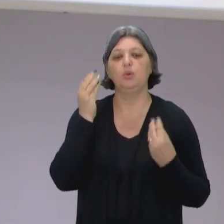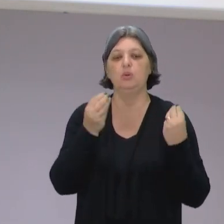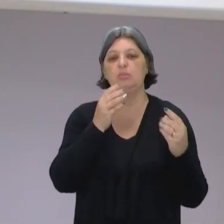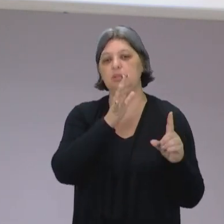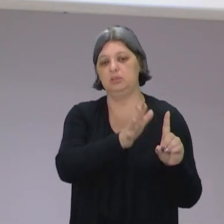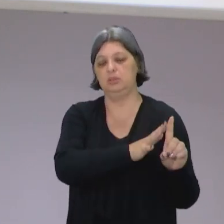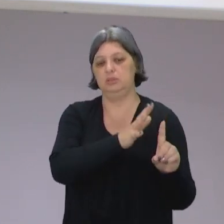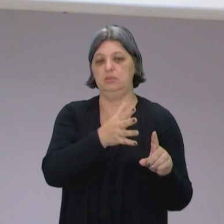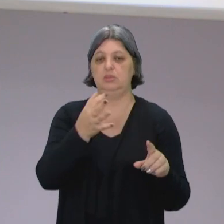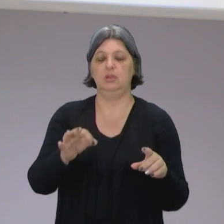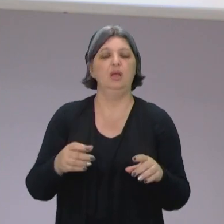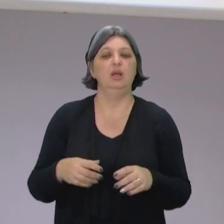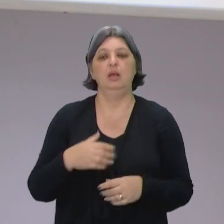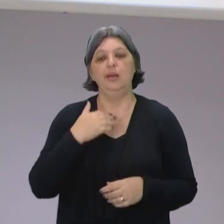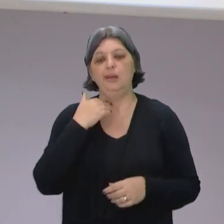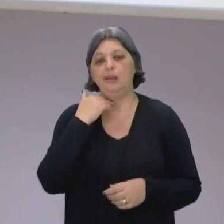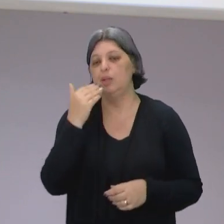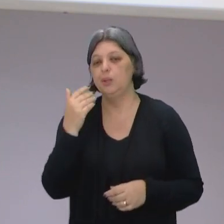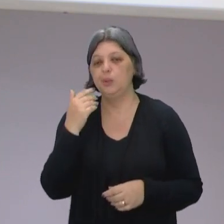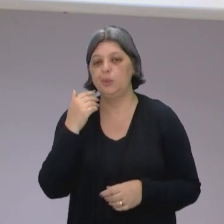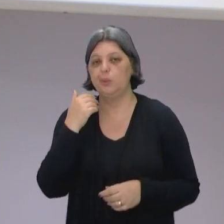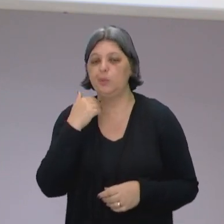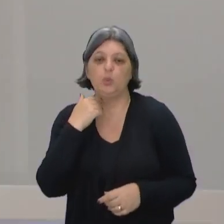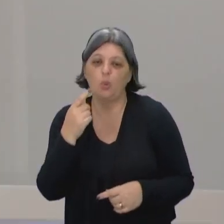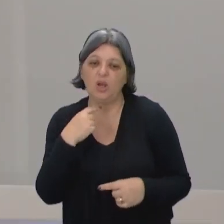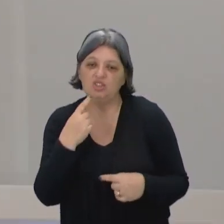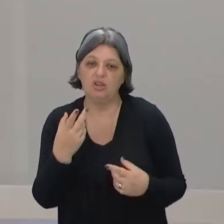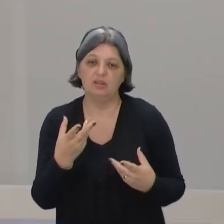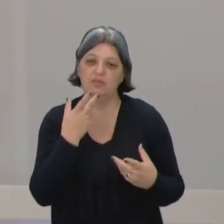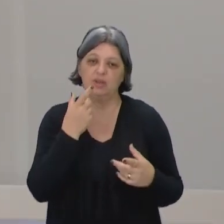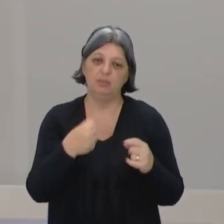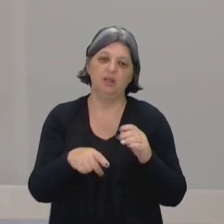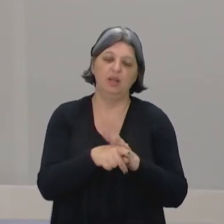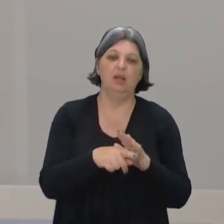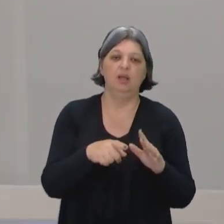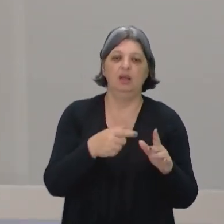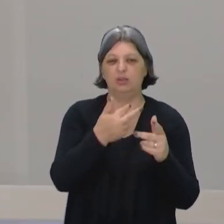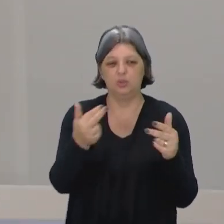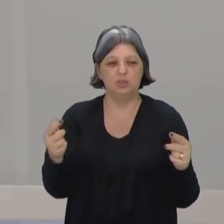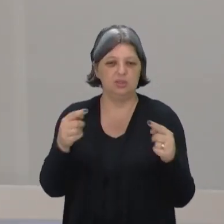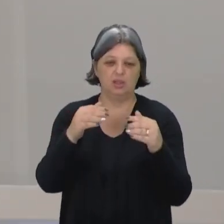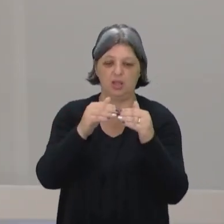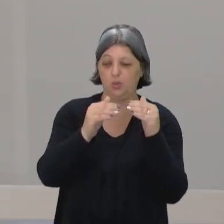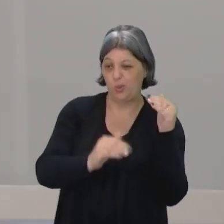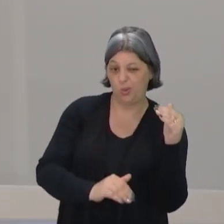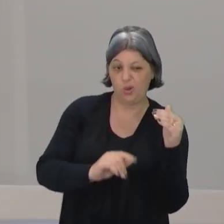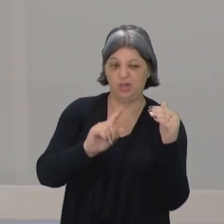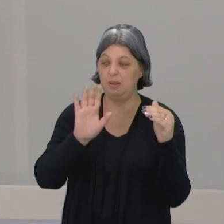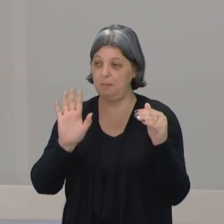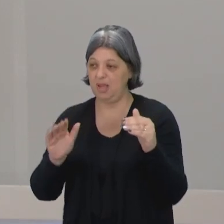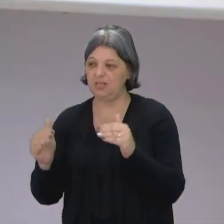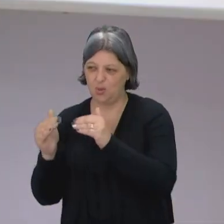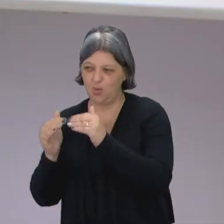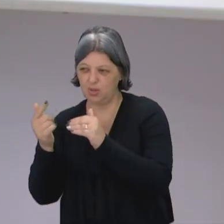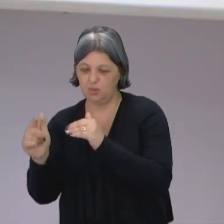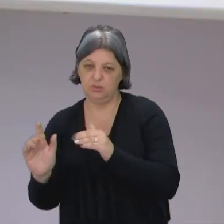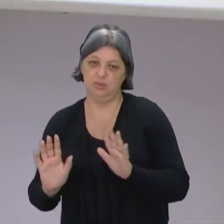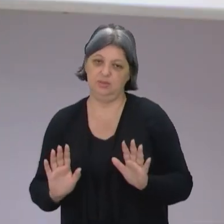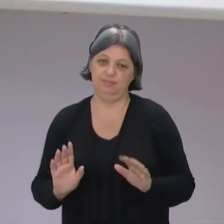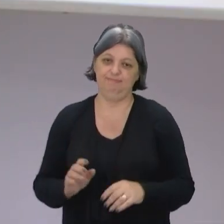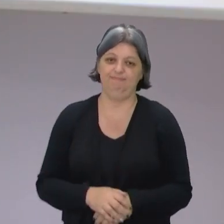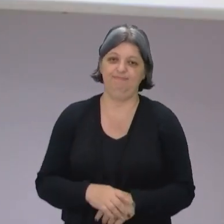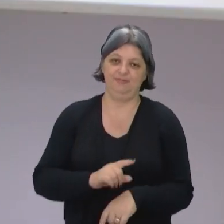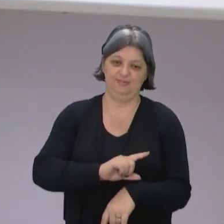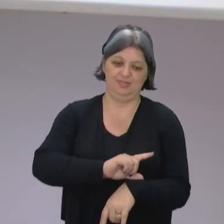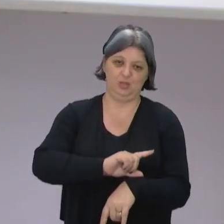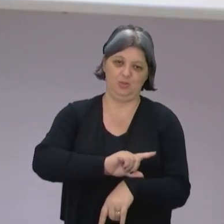que eu concordo com uma coisa e discordo de uma que se relaciona com essa, então, né? Presta atenção, hein? Presta atenção no que está falando. E o reloginho já foi,